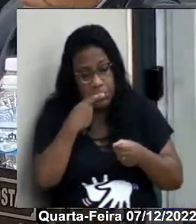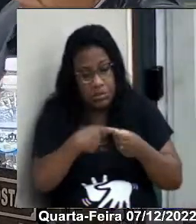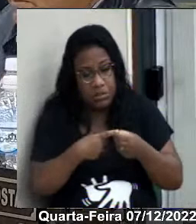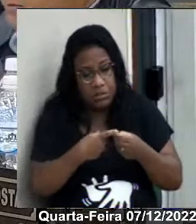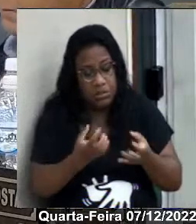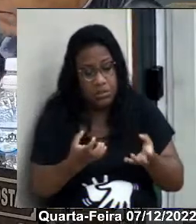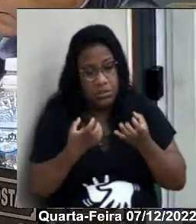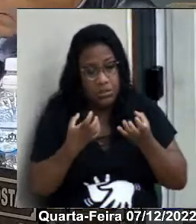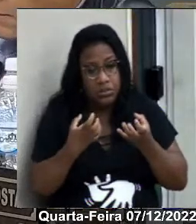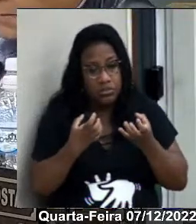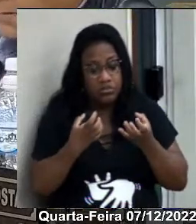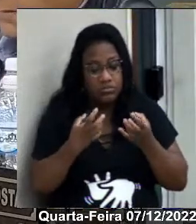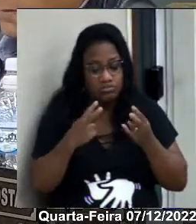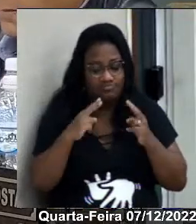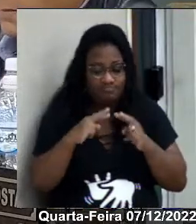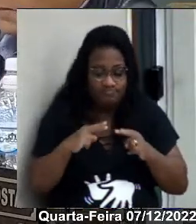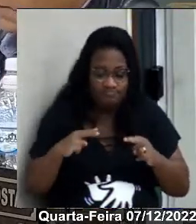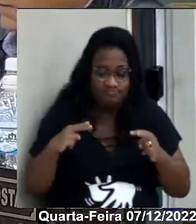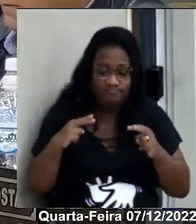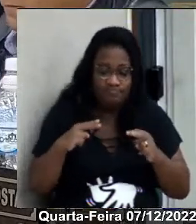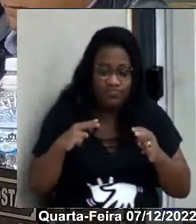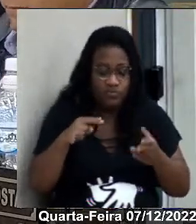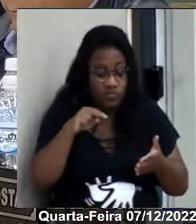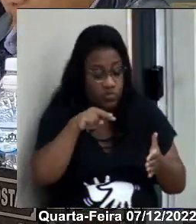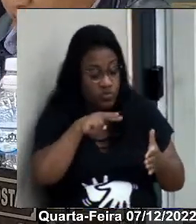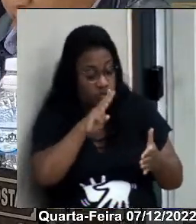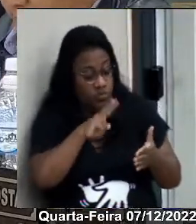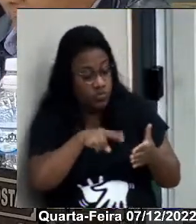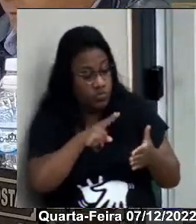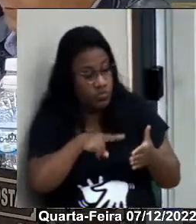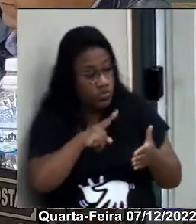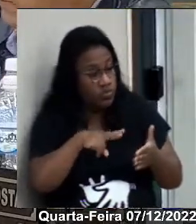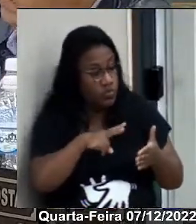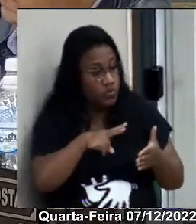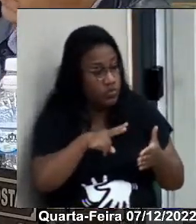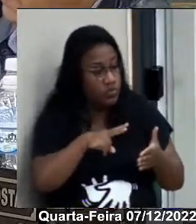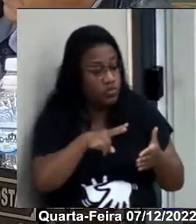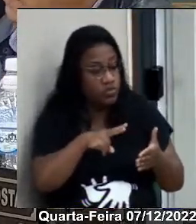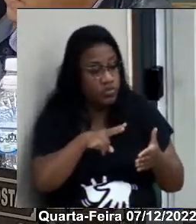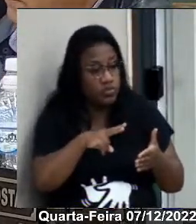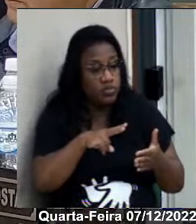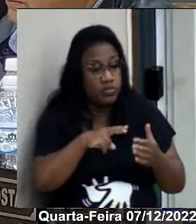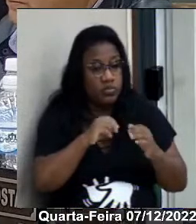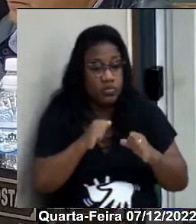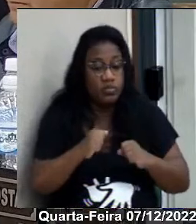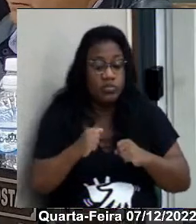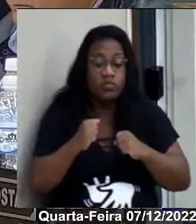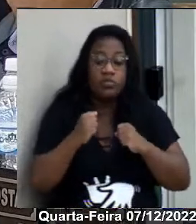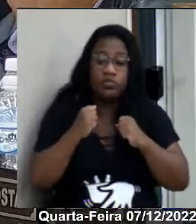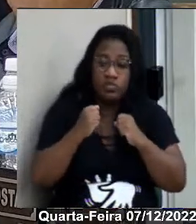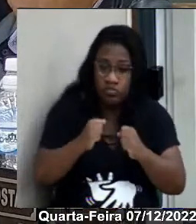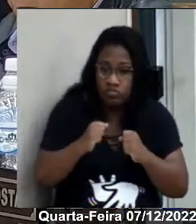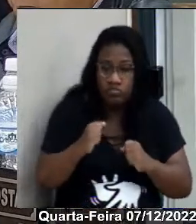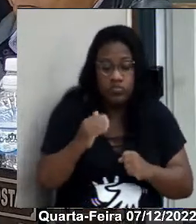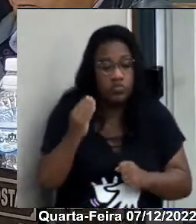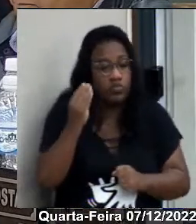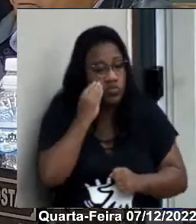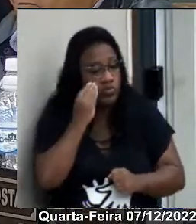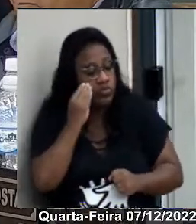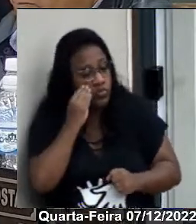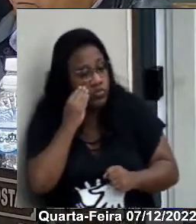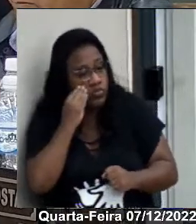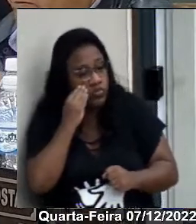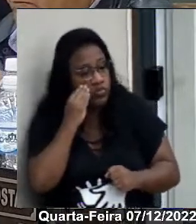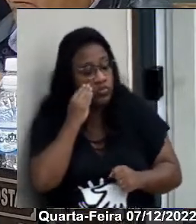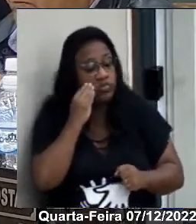o prazer de olhar com profundidade esse projeto para poder tomar as medidas cabíveis, até